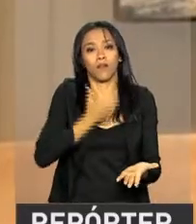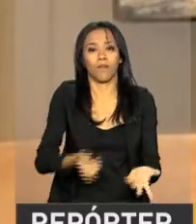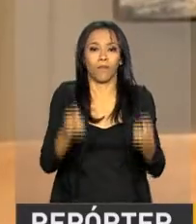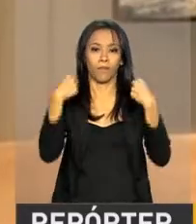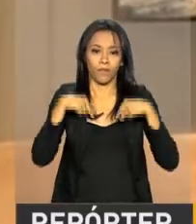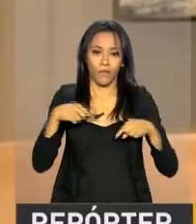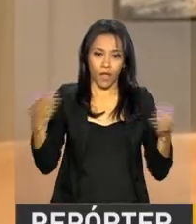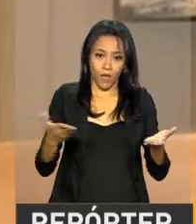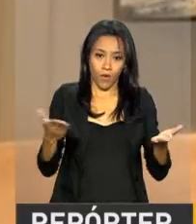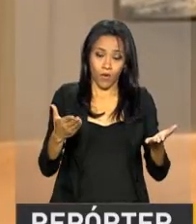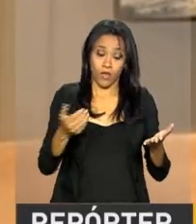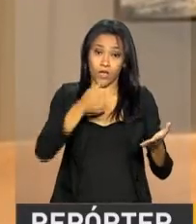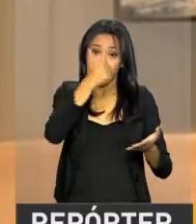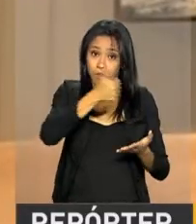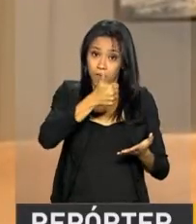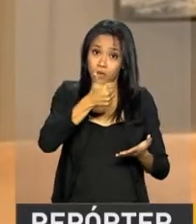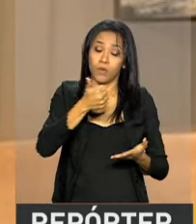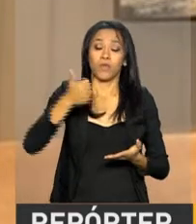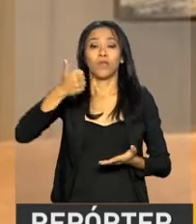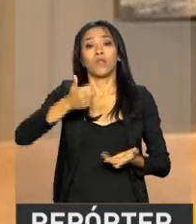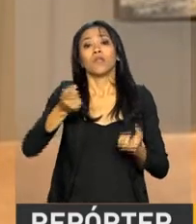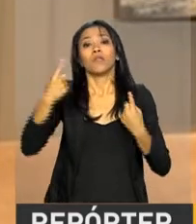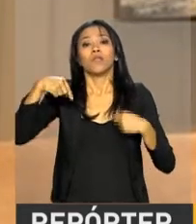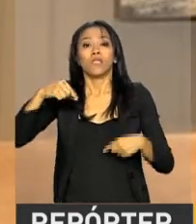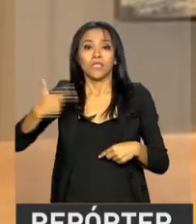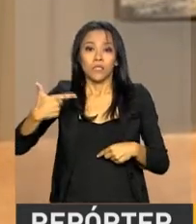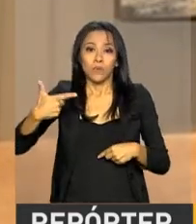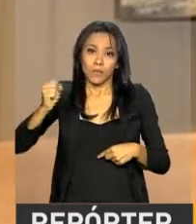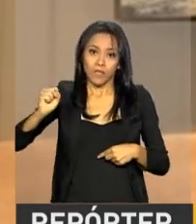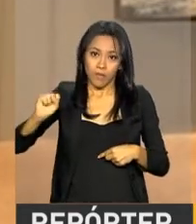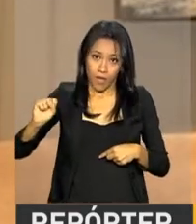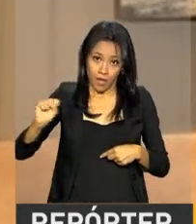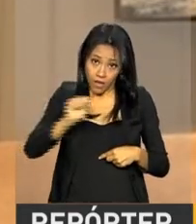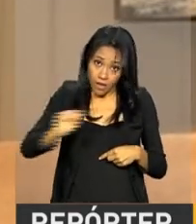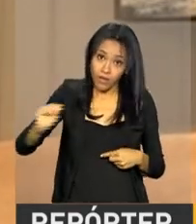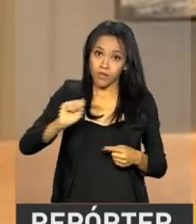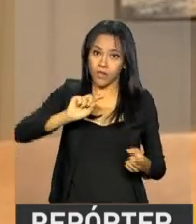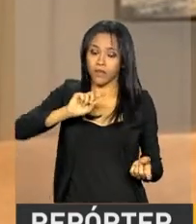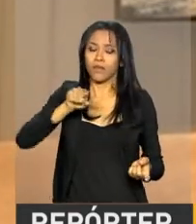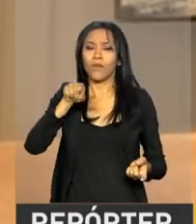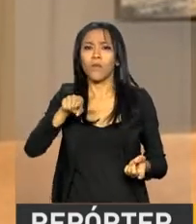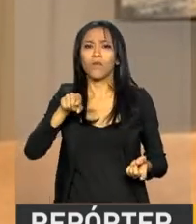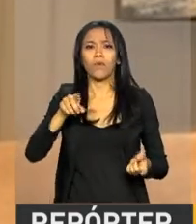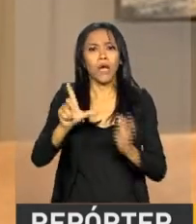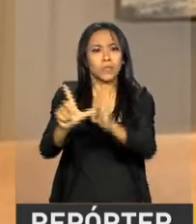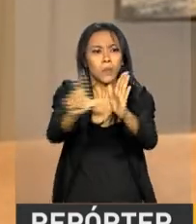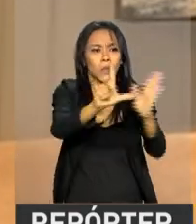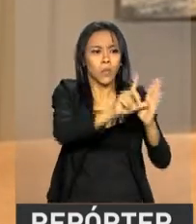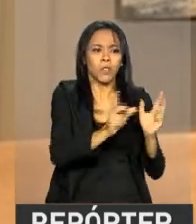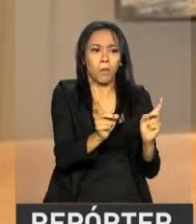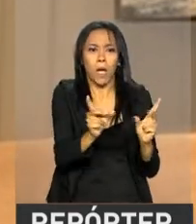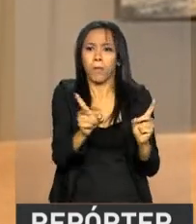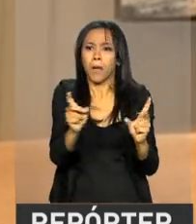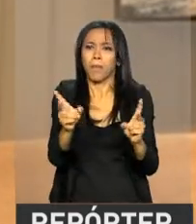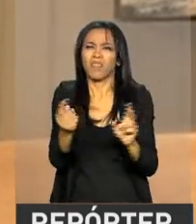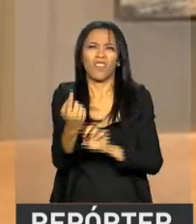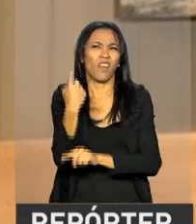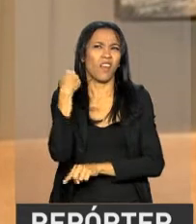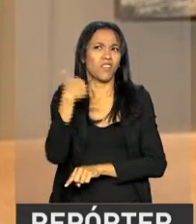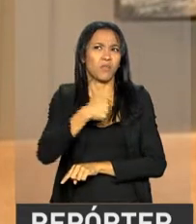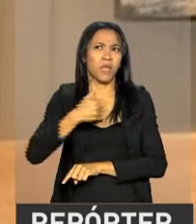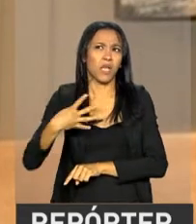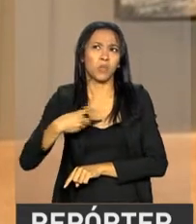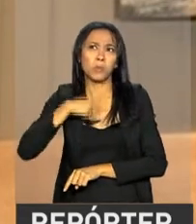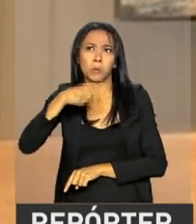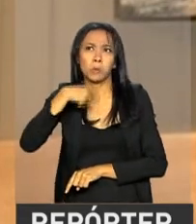agora do primeiro para o segundo semestre o varejo começou a registrar crescimento nas vendas que não acontecia desde 2014 não é